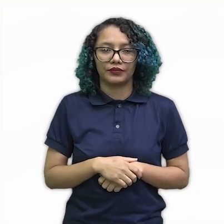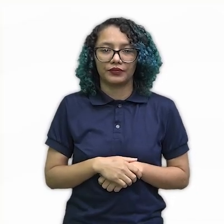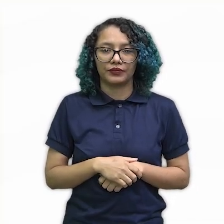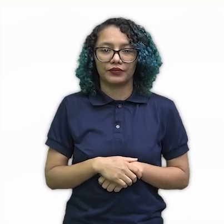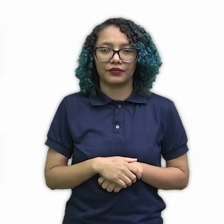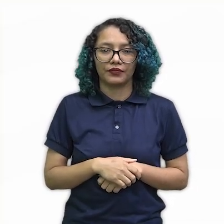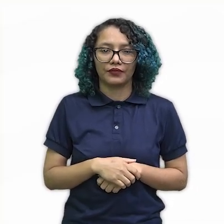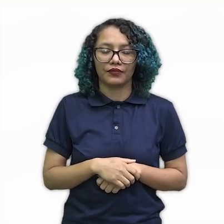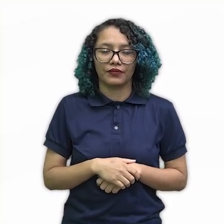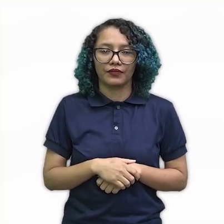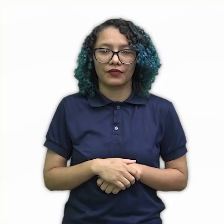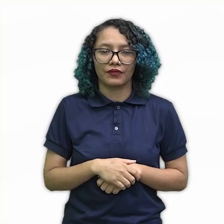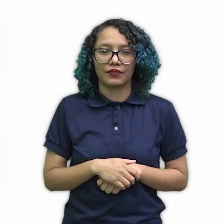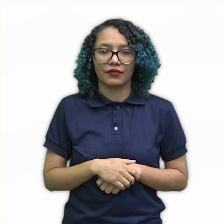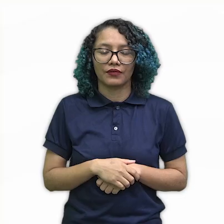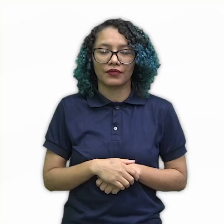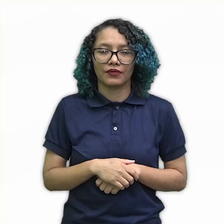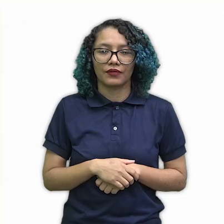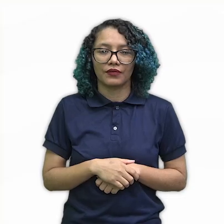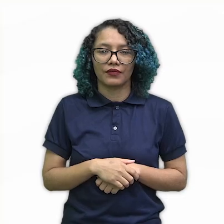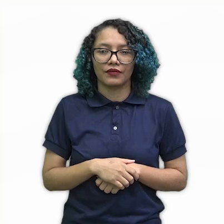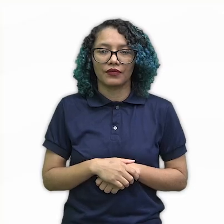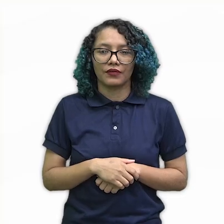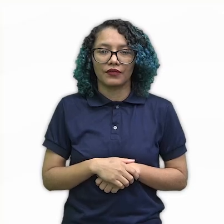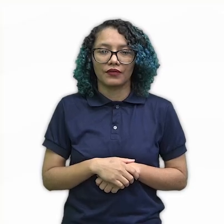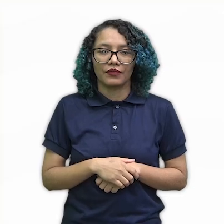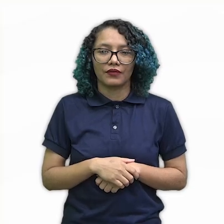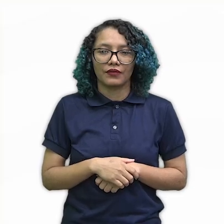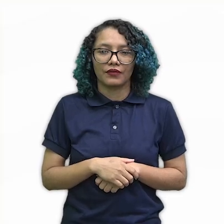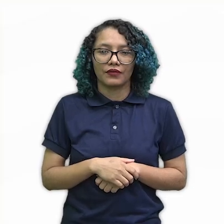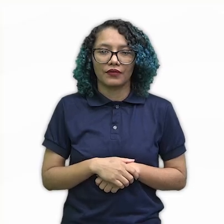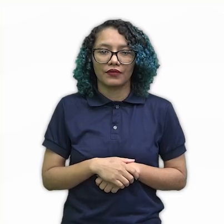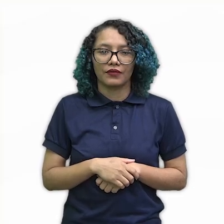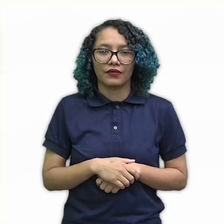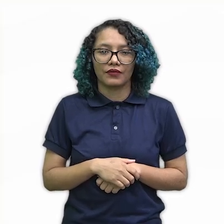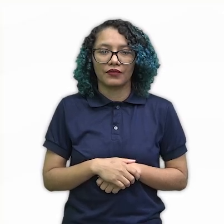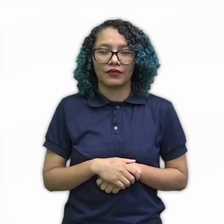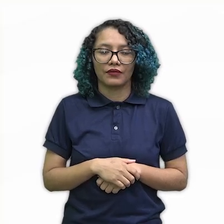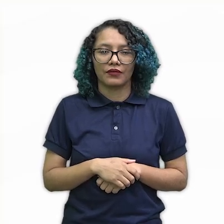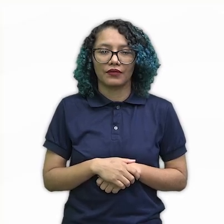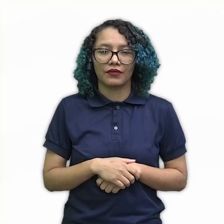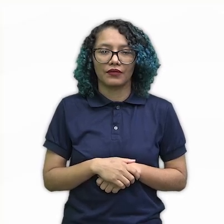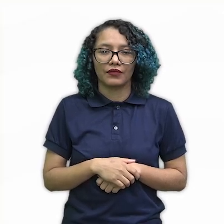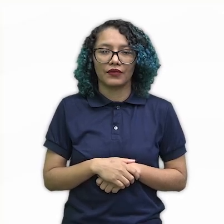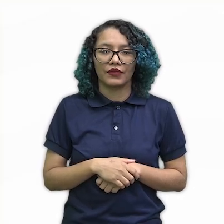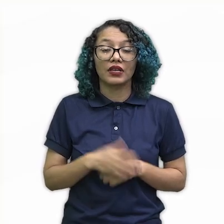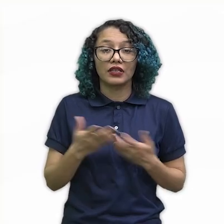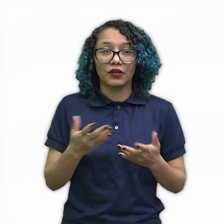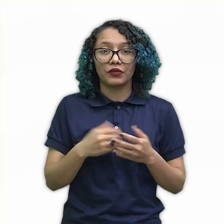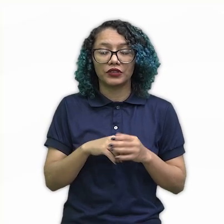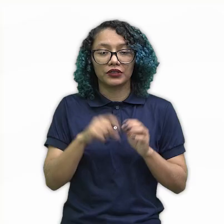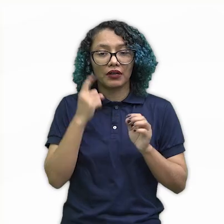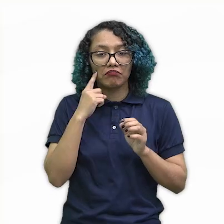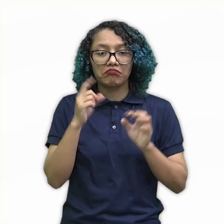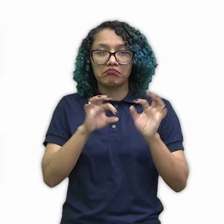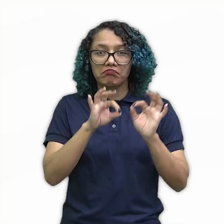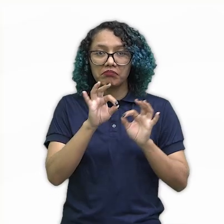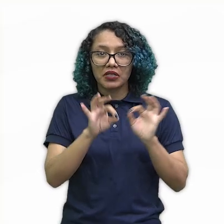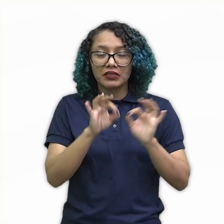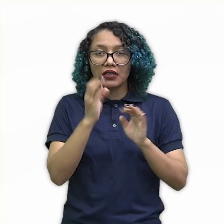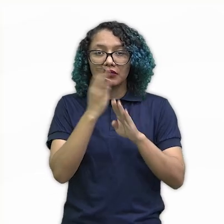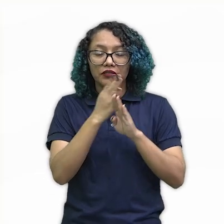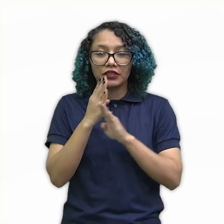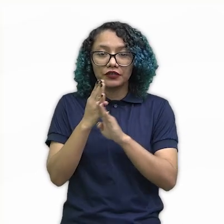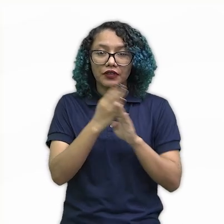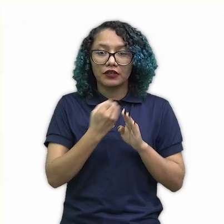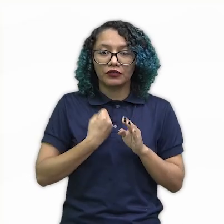Sem queimar as etapas, a gente está então escrevendo a partir do termo geral, identificando aqui os nossos elementos, né, para poder